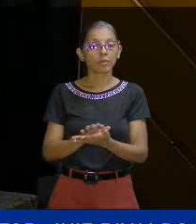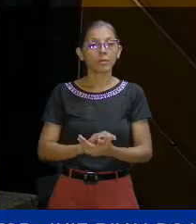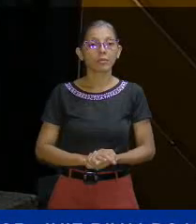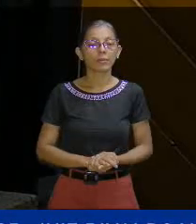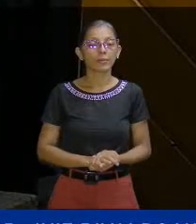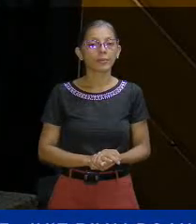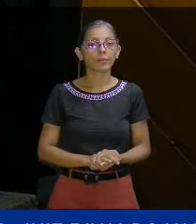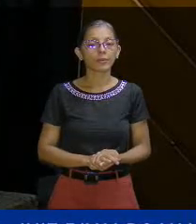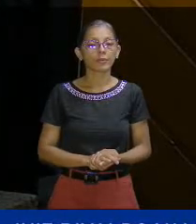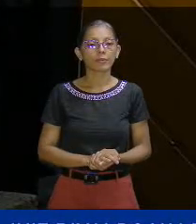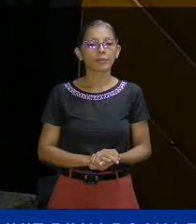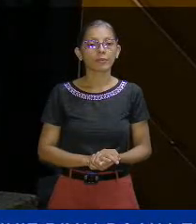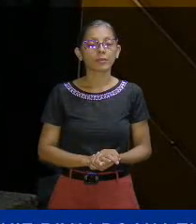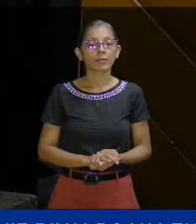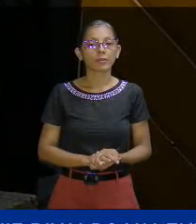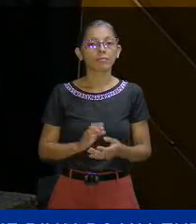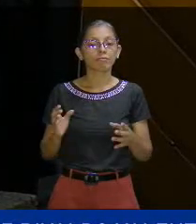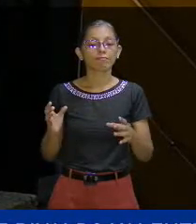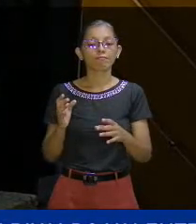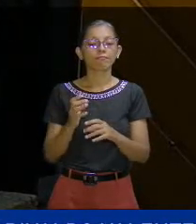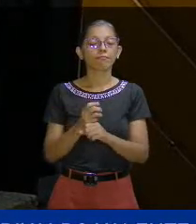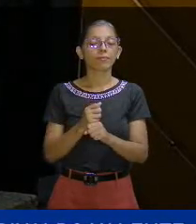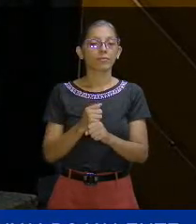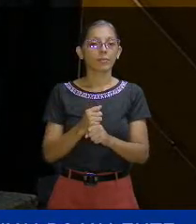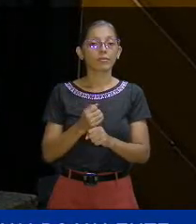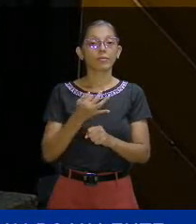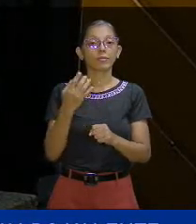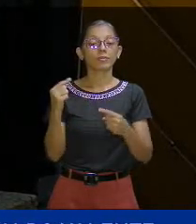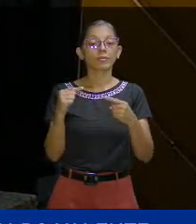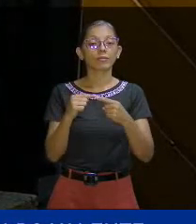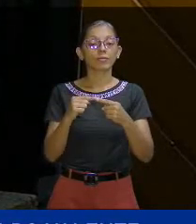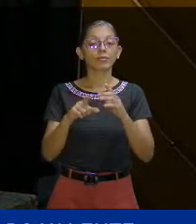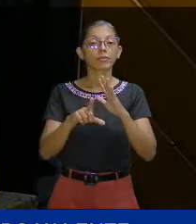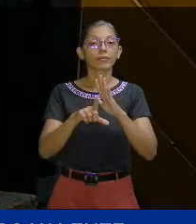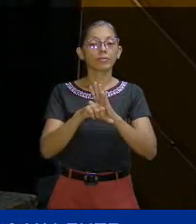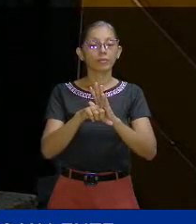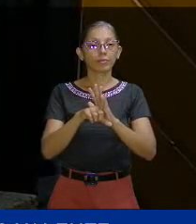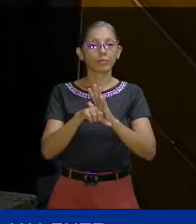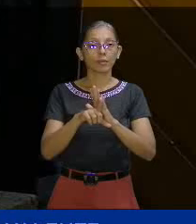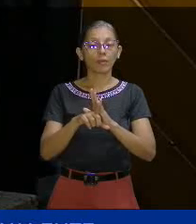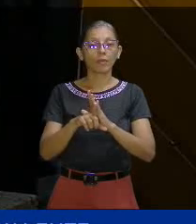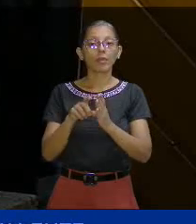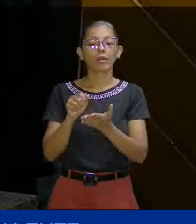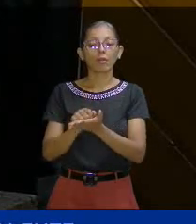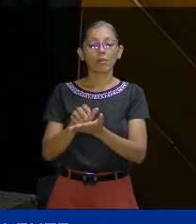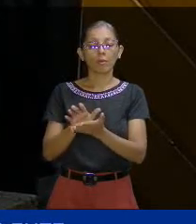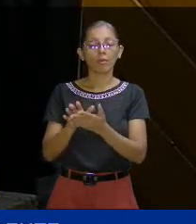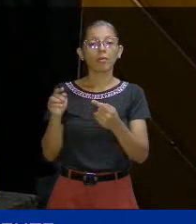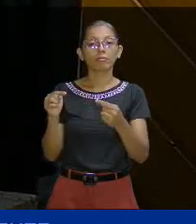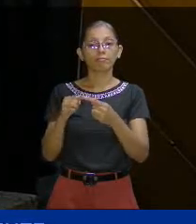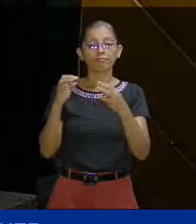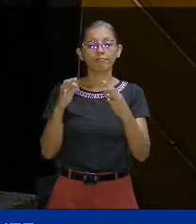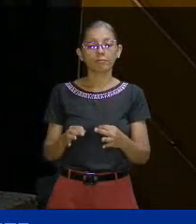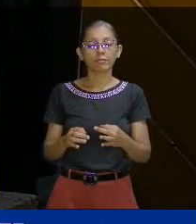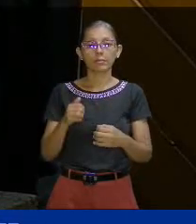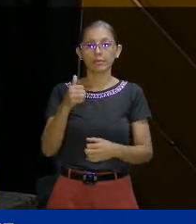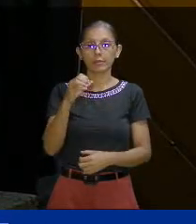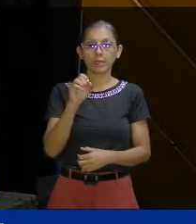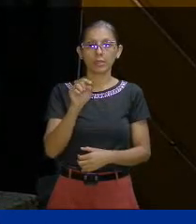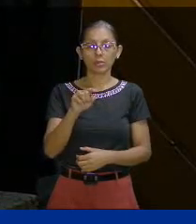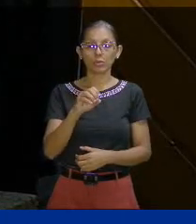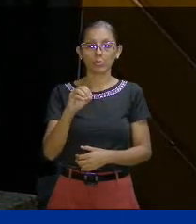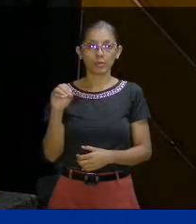um valor justo dentro dos parâmetros da lei, fixando a multa em R$10.000, que representa uma